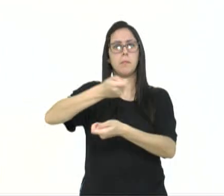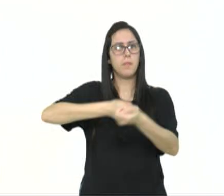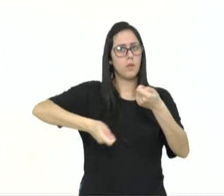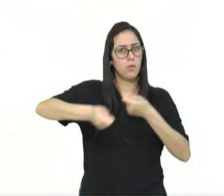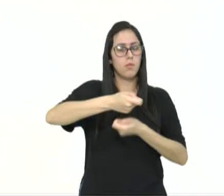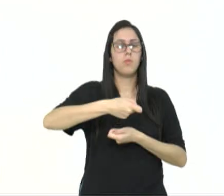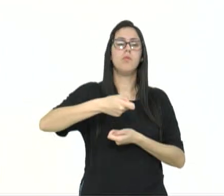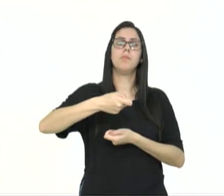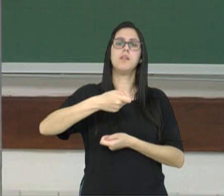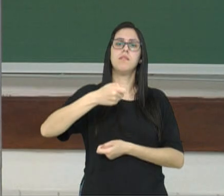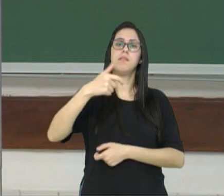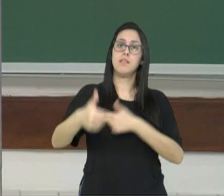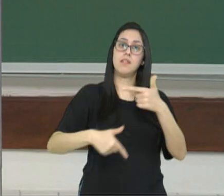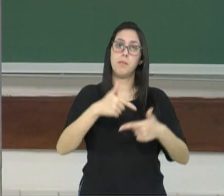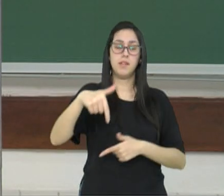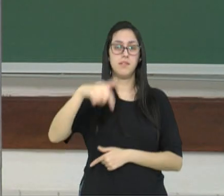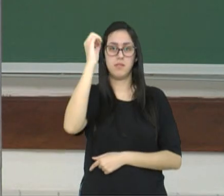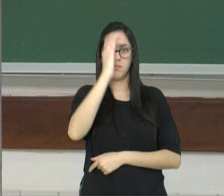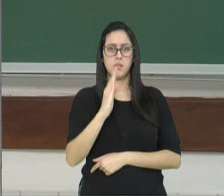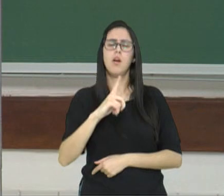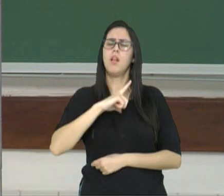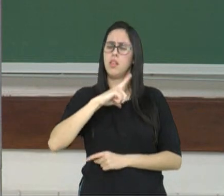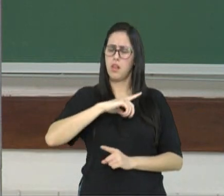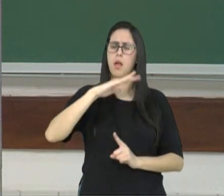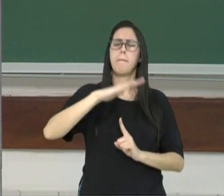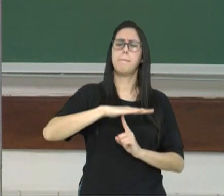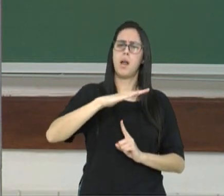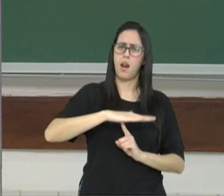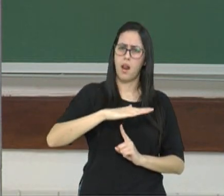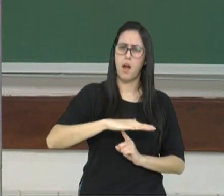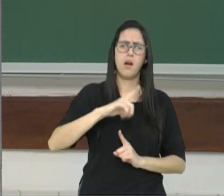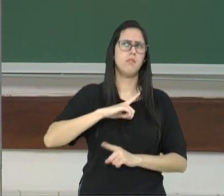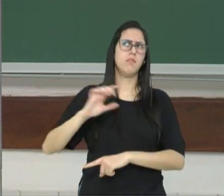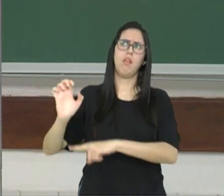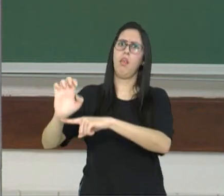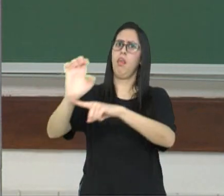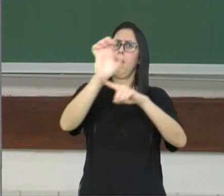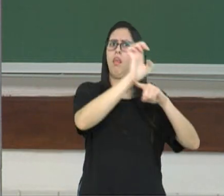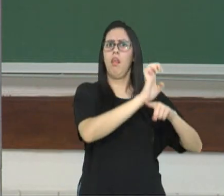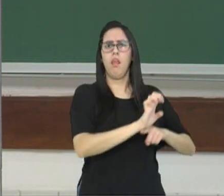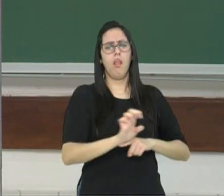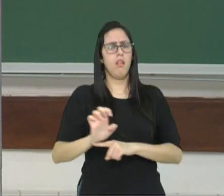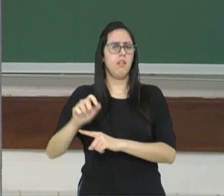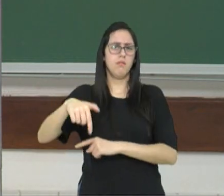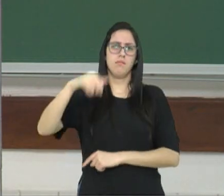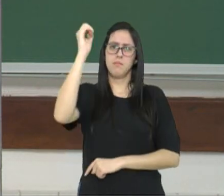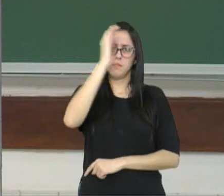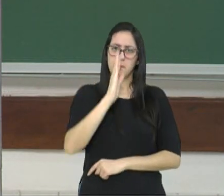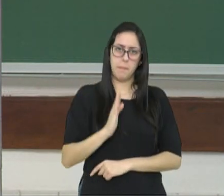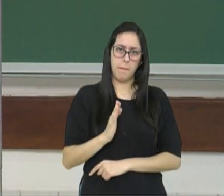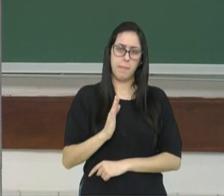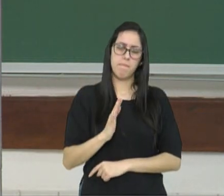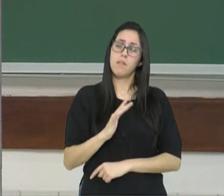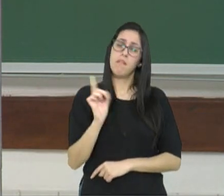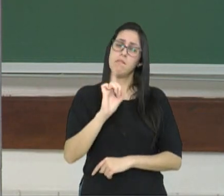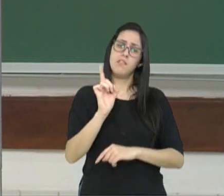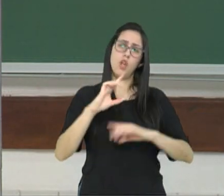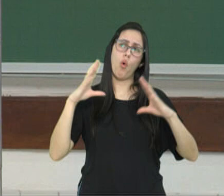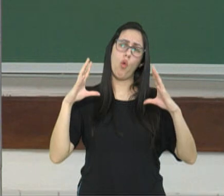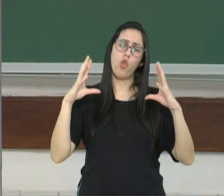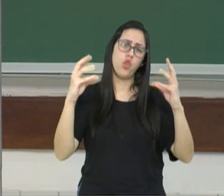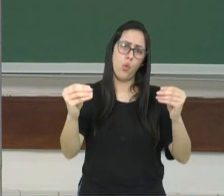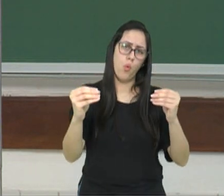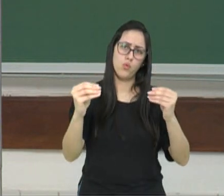Brasil. Isso também atingiu o Paraná, isso atingiu todos os estados brasileiros, embora nem todos pudessem estar envolvidos com a